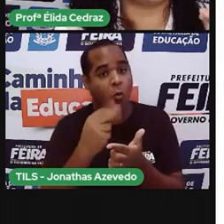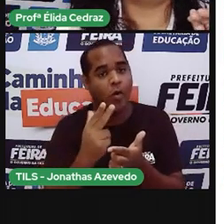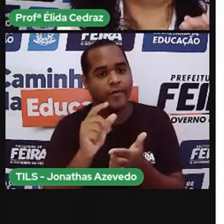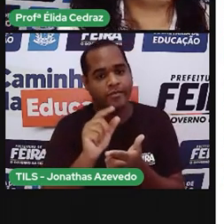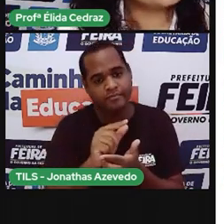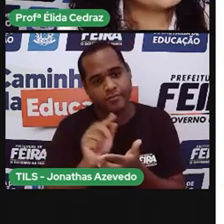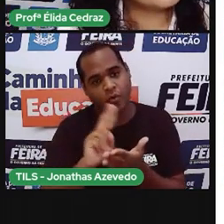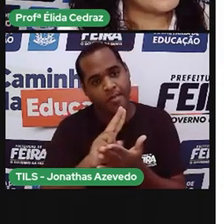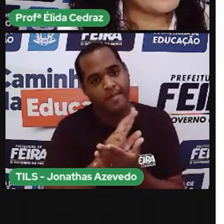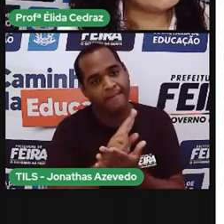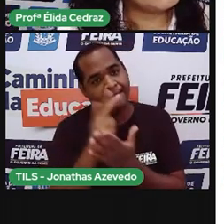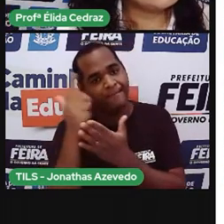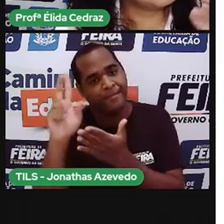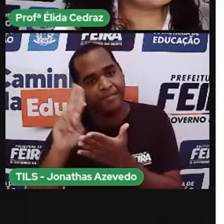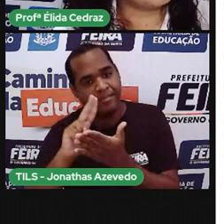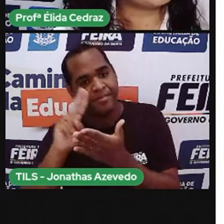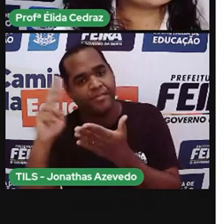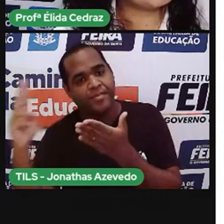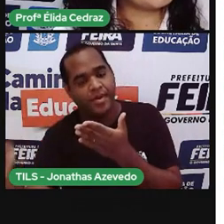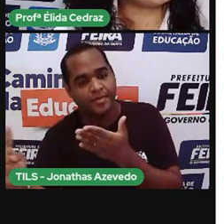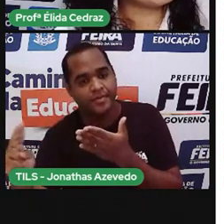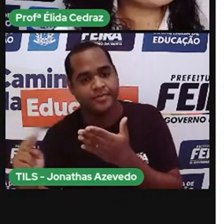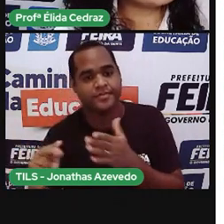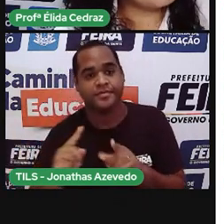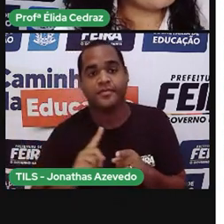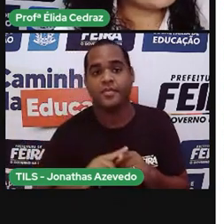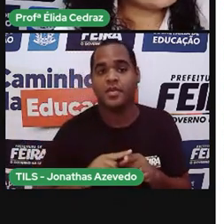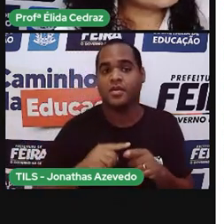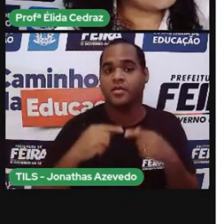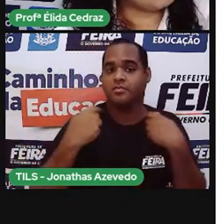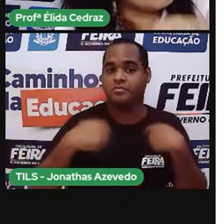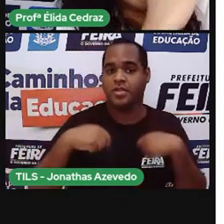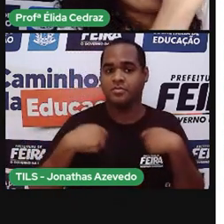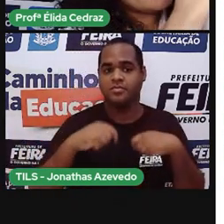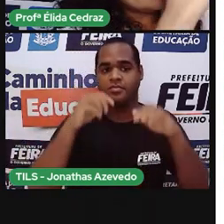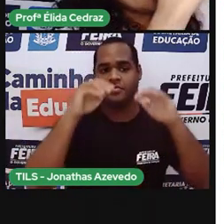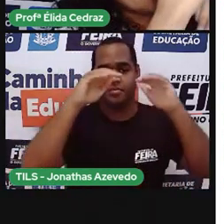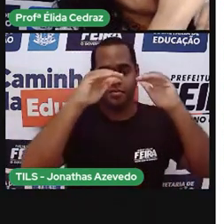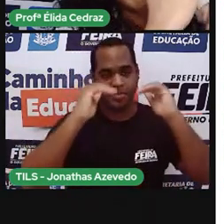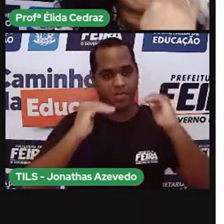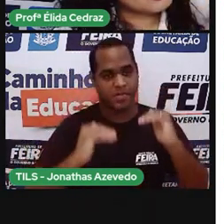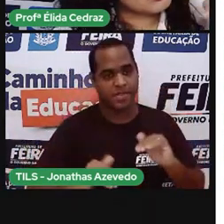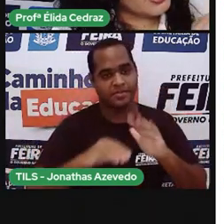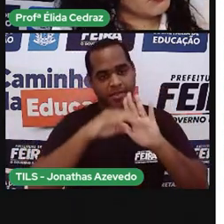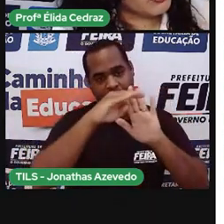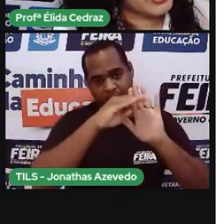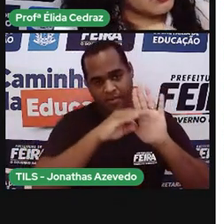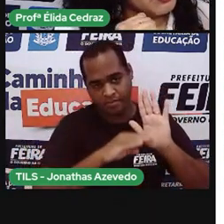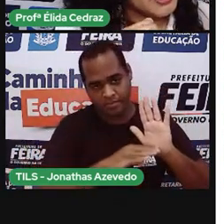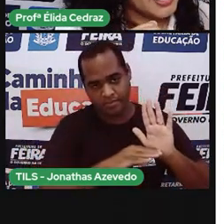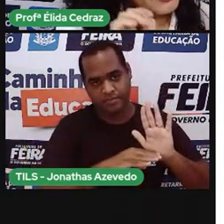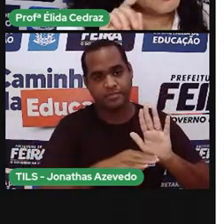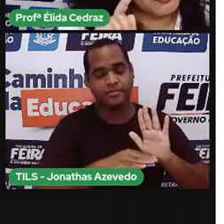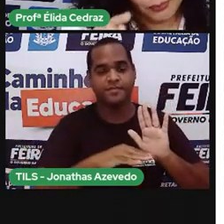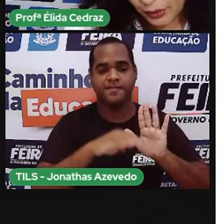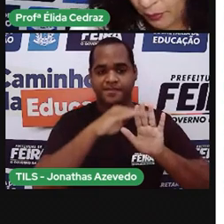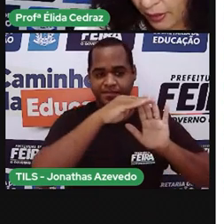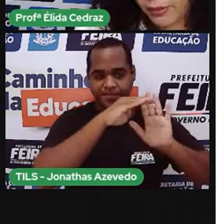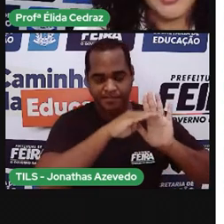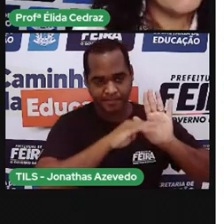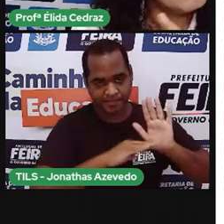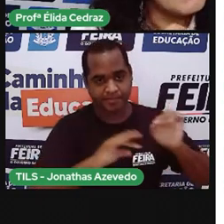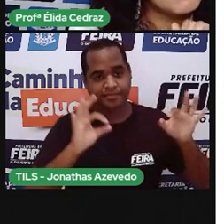então no ditado coloca as palavrinhas igual a lista uma embaixo da ou é